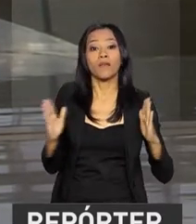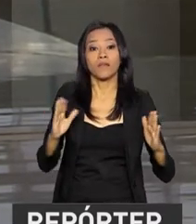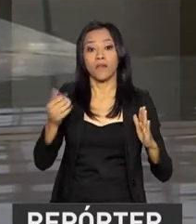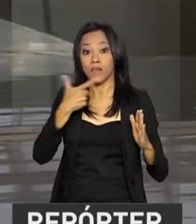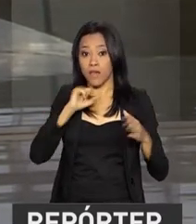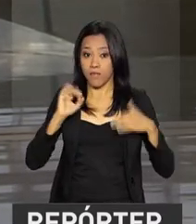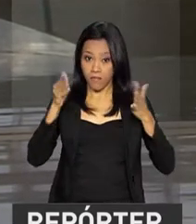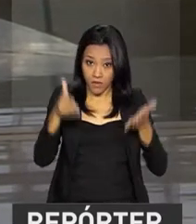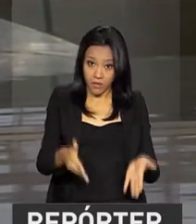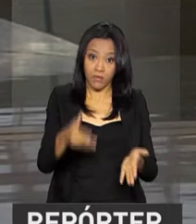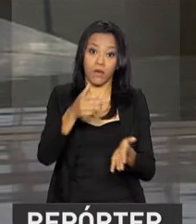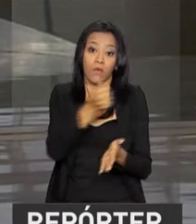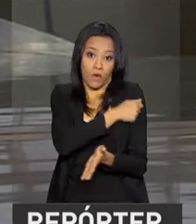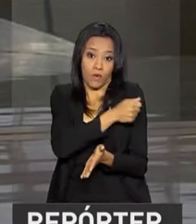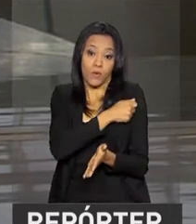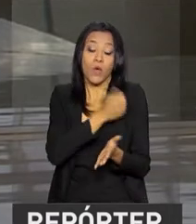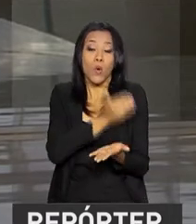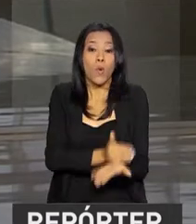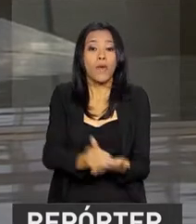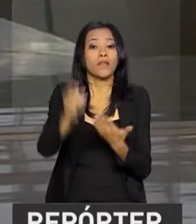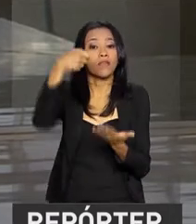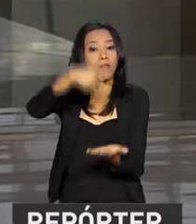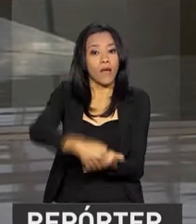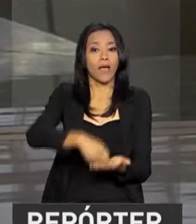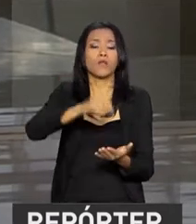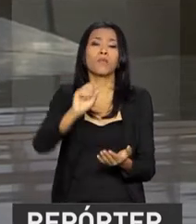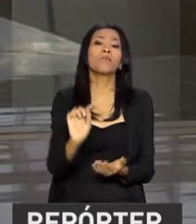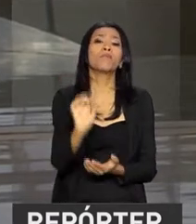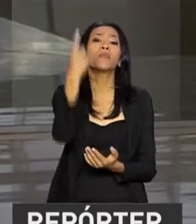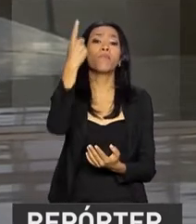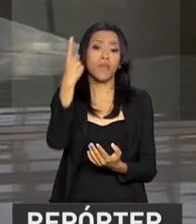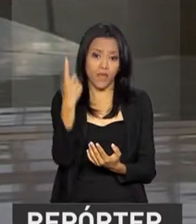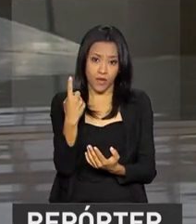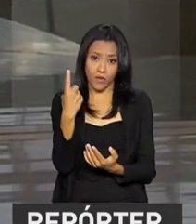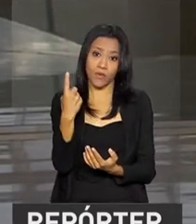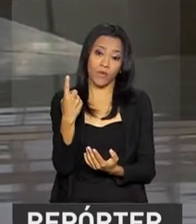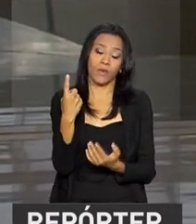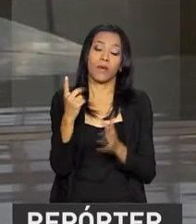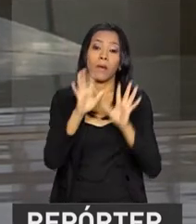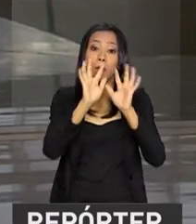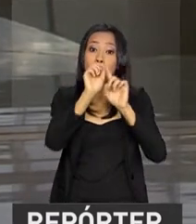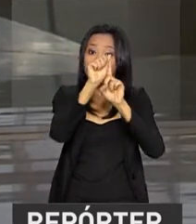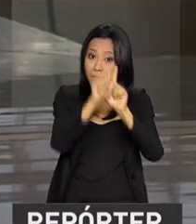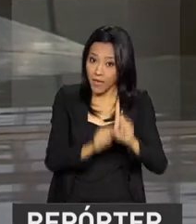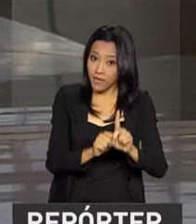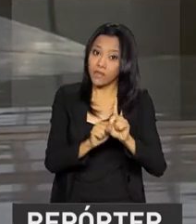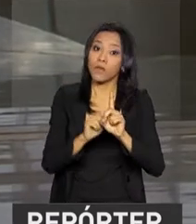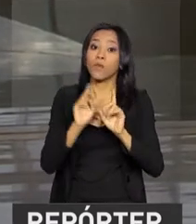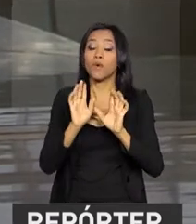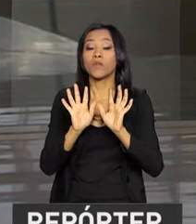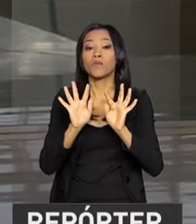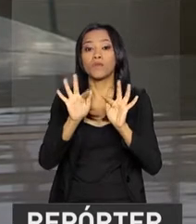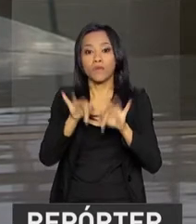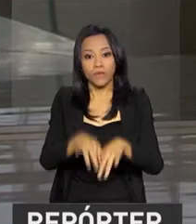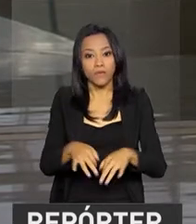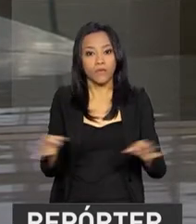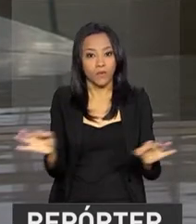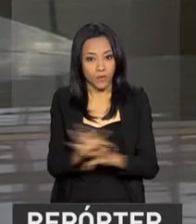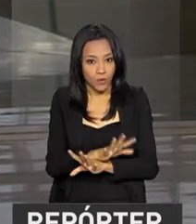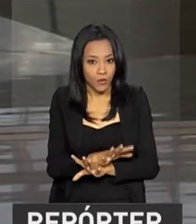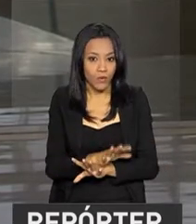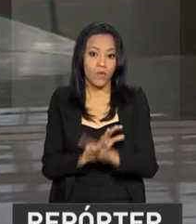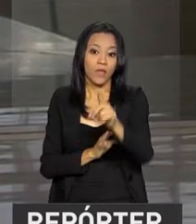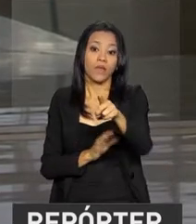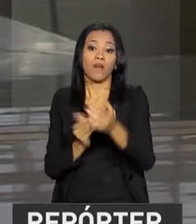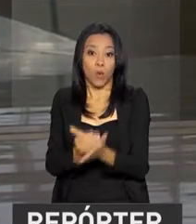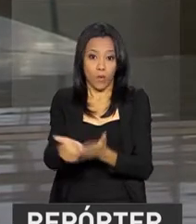começar a pagar as prestações a partir do primeiro mês depois da conclusão do curso, desde que tenha renda. A estimativa do Ministério da